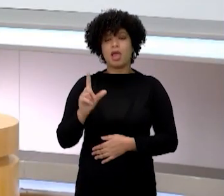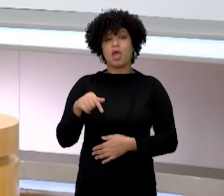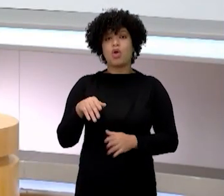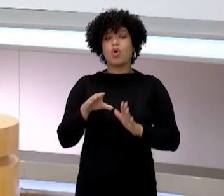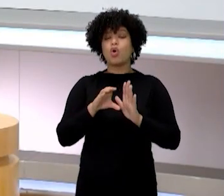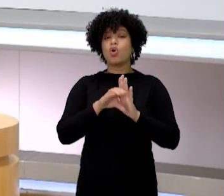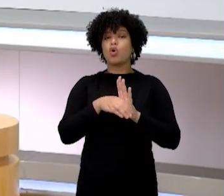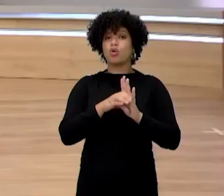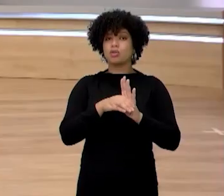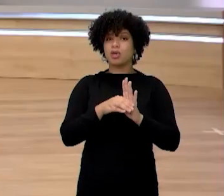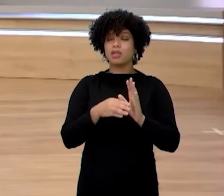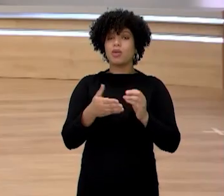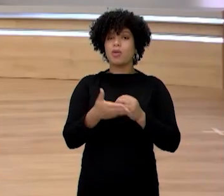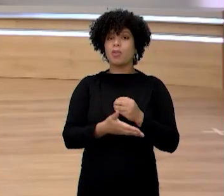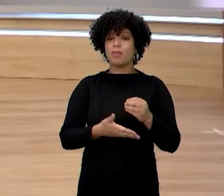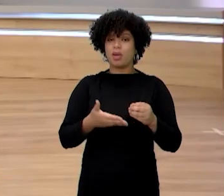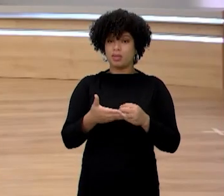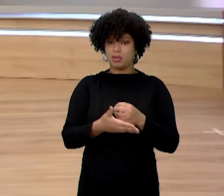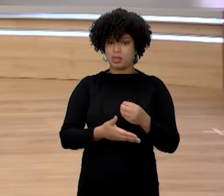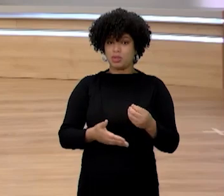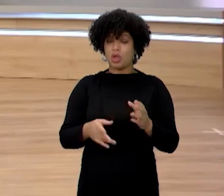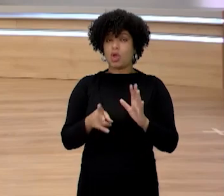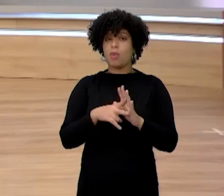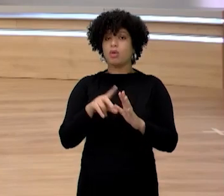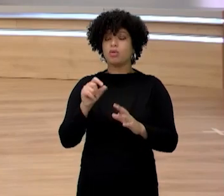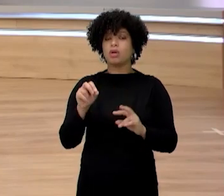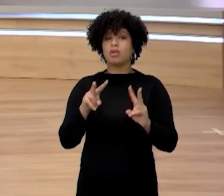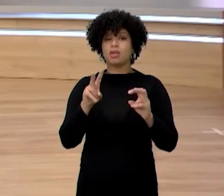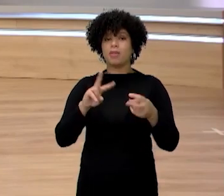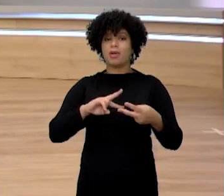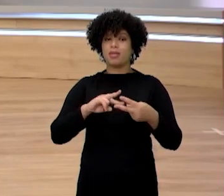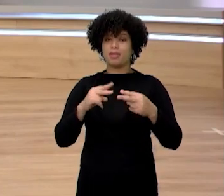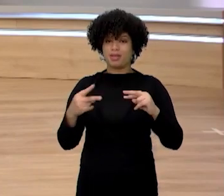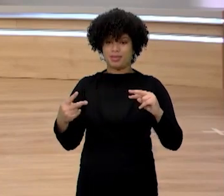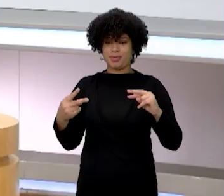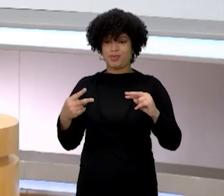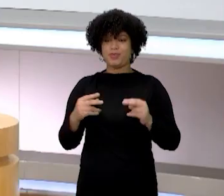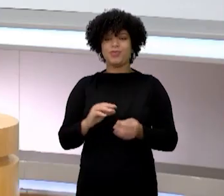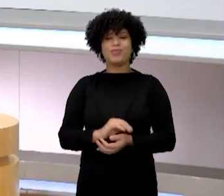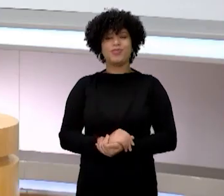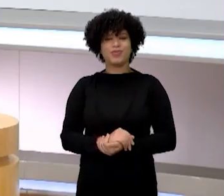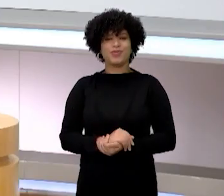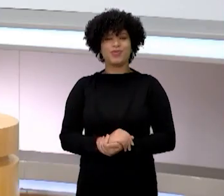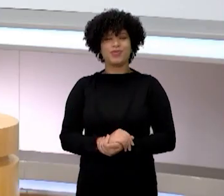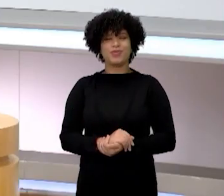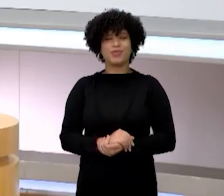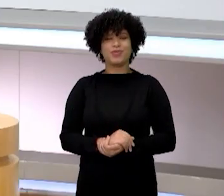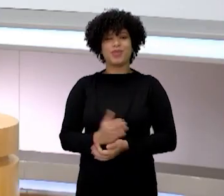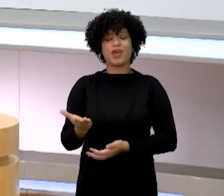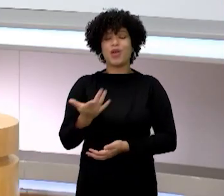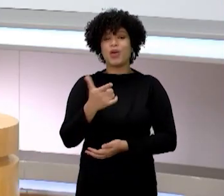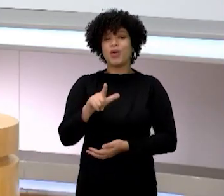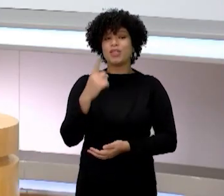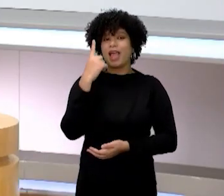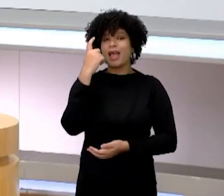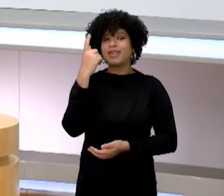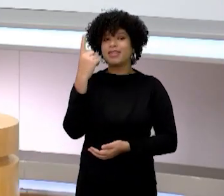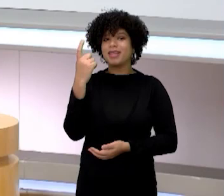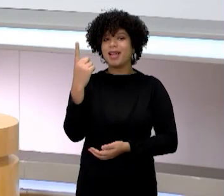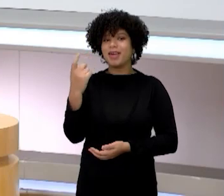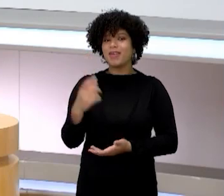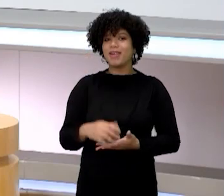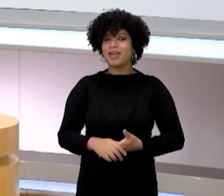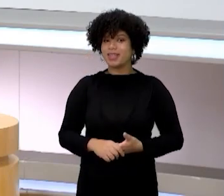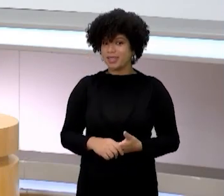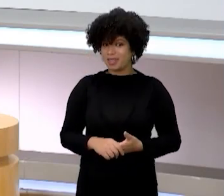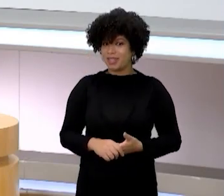conceitos básicos, né, Giba, a respeito do DNA. E aí, né, uma coisa interessante para a gente notar